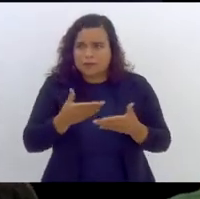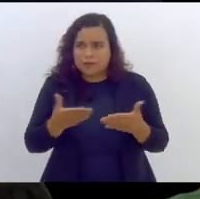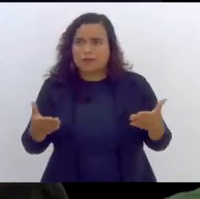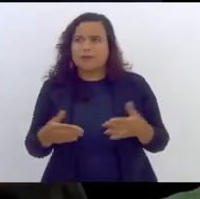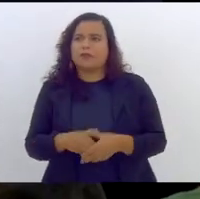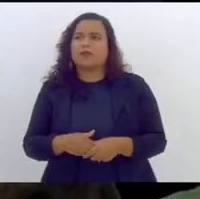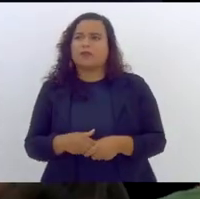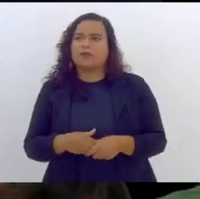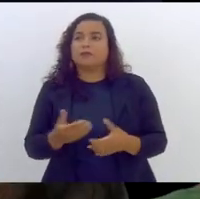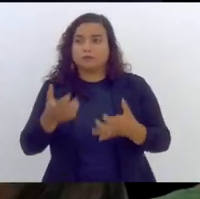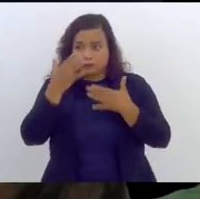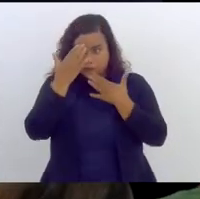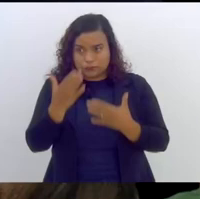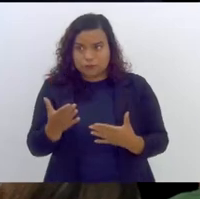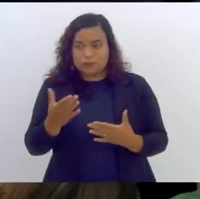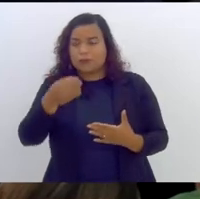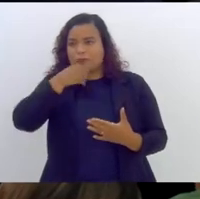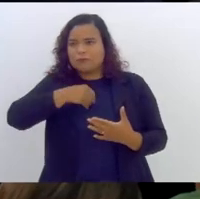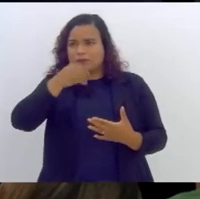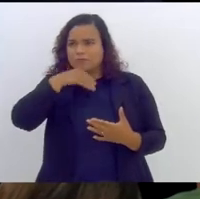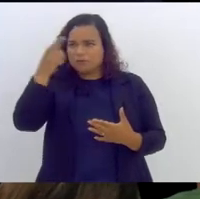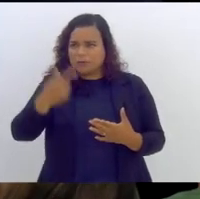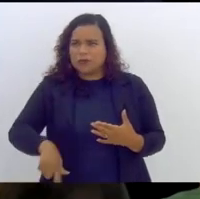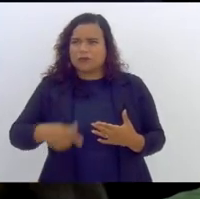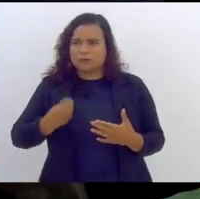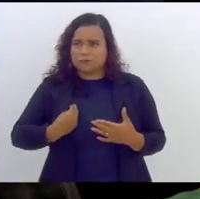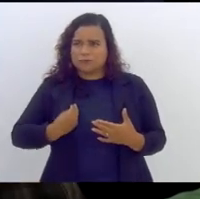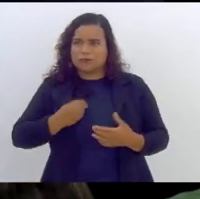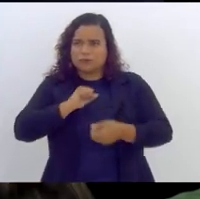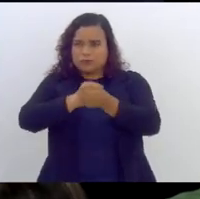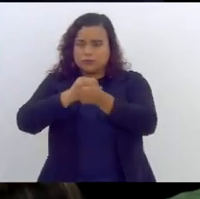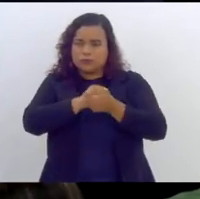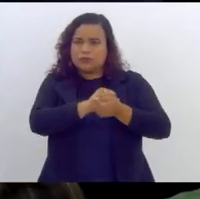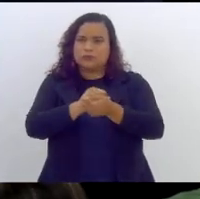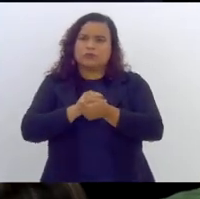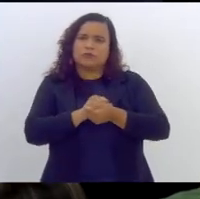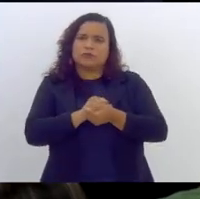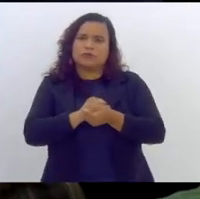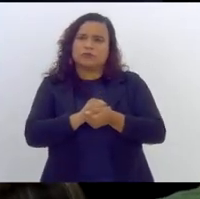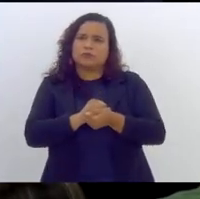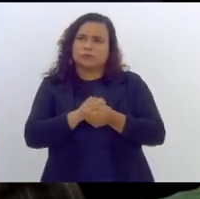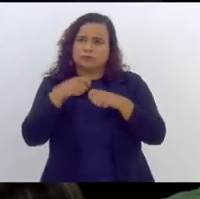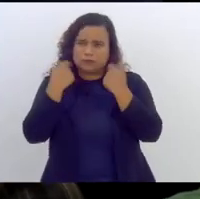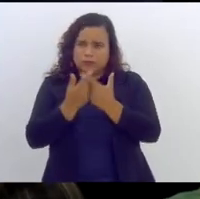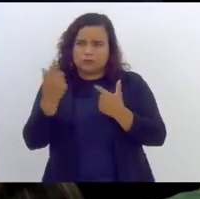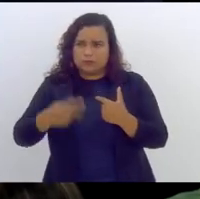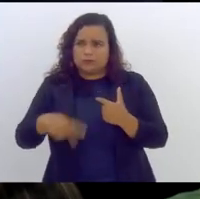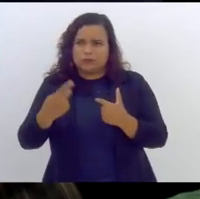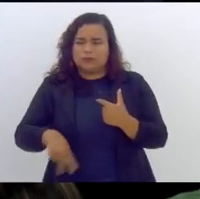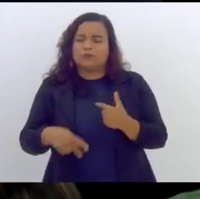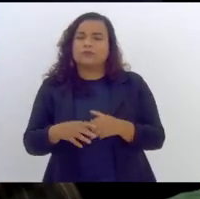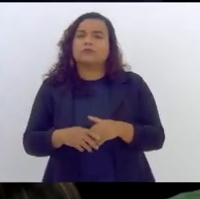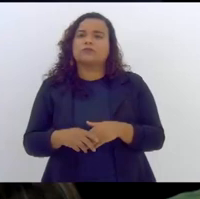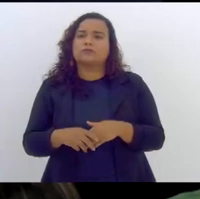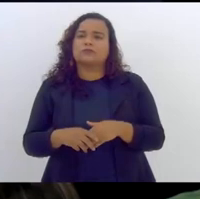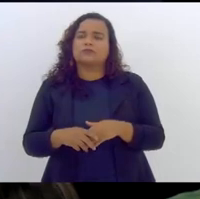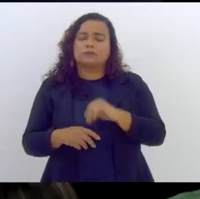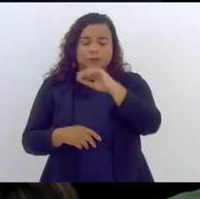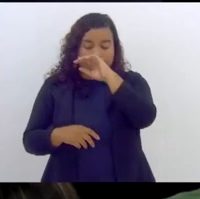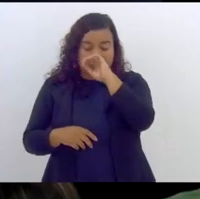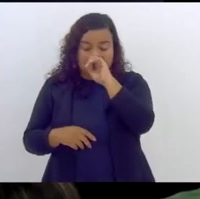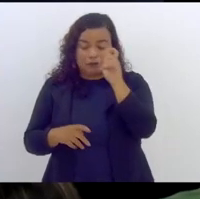eu quero agradecer a oportunidade mais uma vez está aqui na Assembleia Legislativa do Estado do Rio de Janeiro